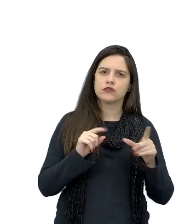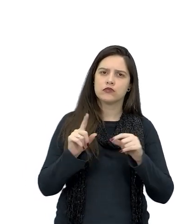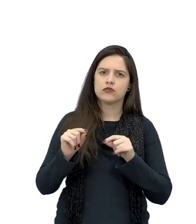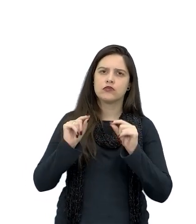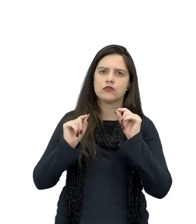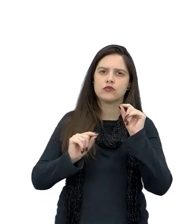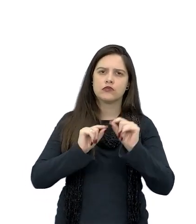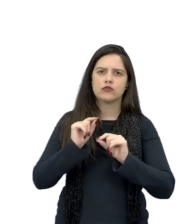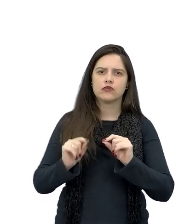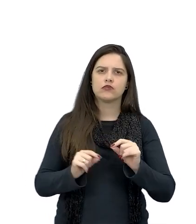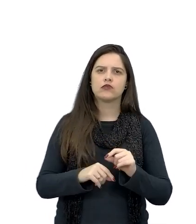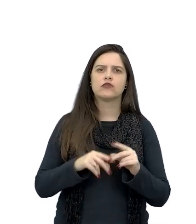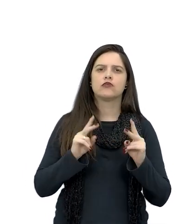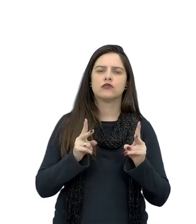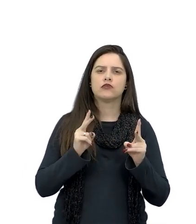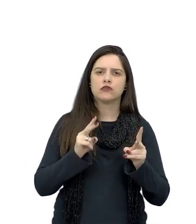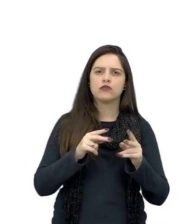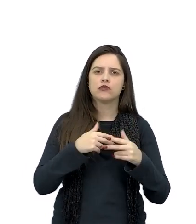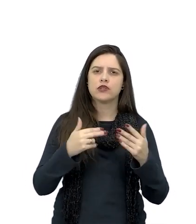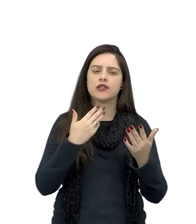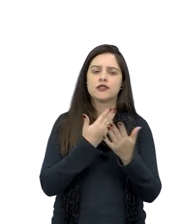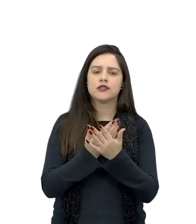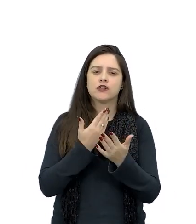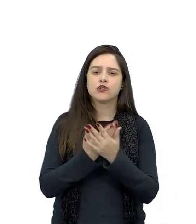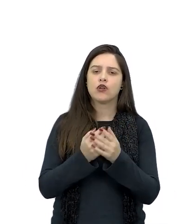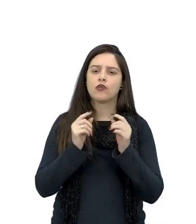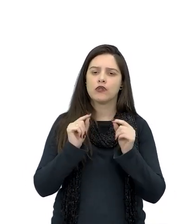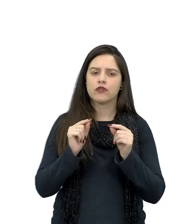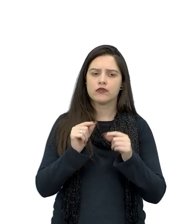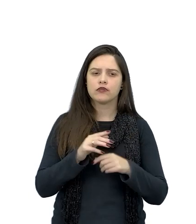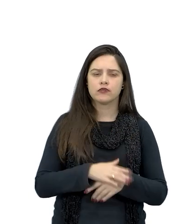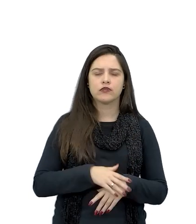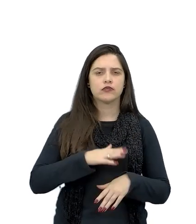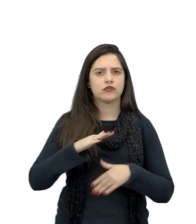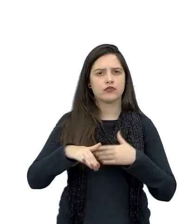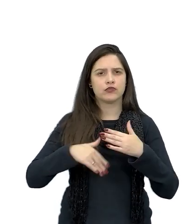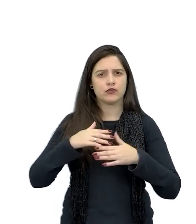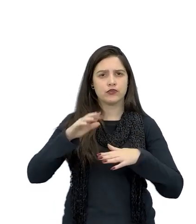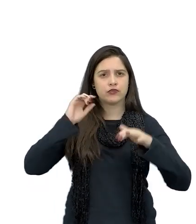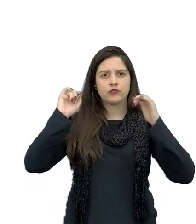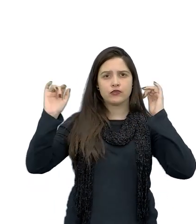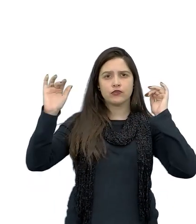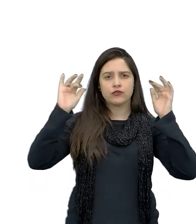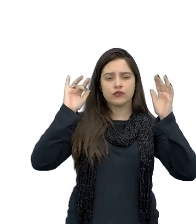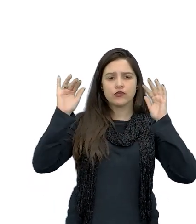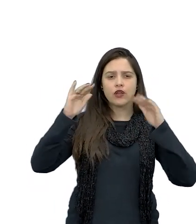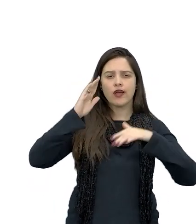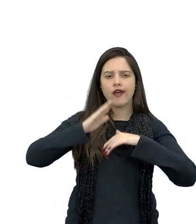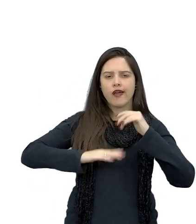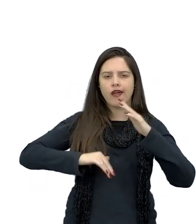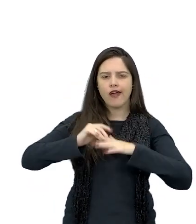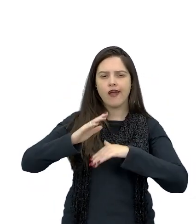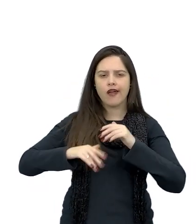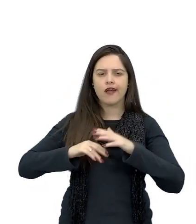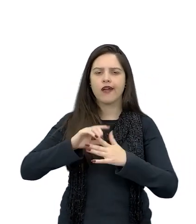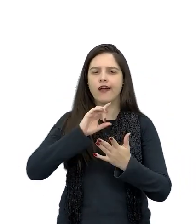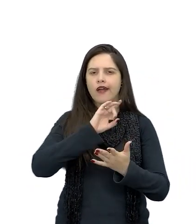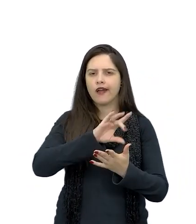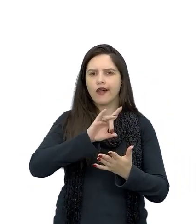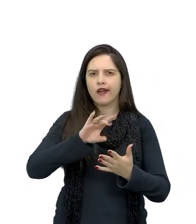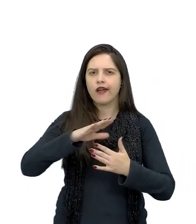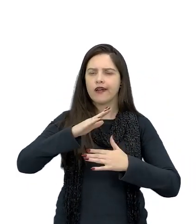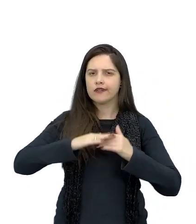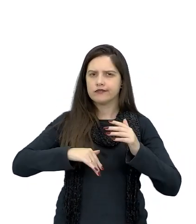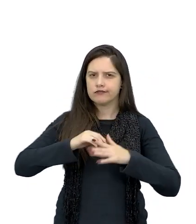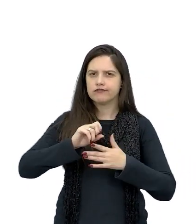que tem que acontecer lá dentro da sala de aula, não é? Depois, refletimos sobre as habilidades que cada atividade